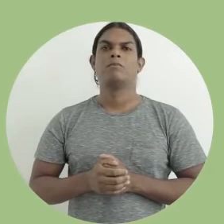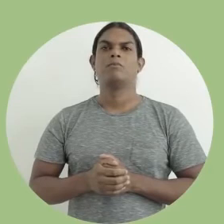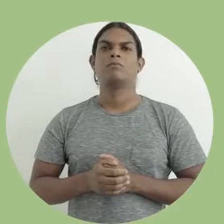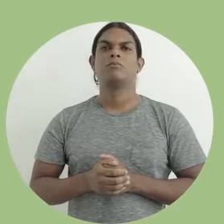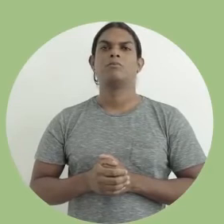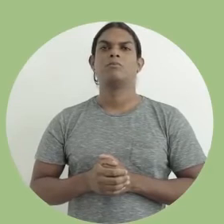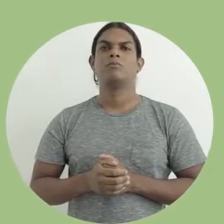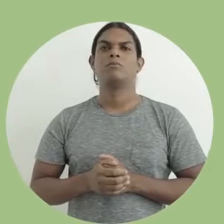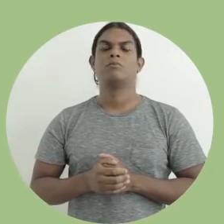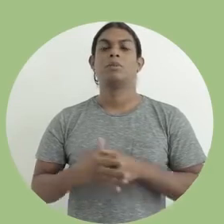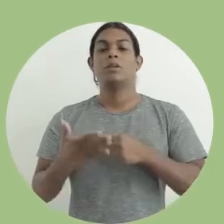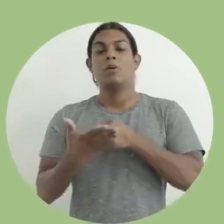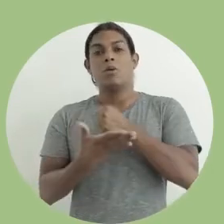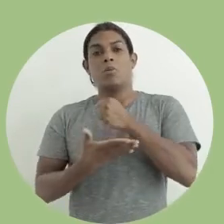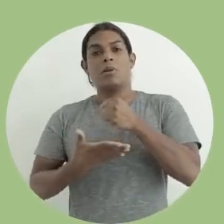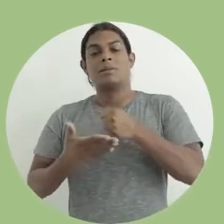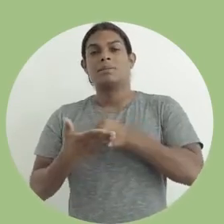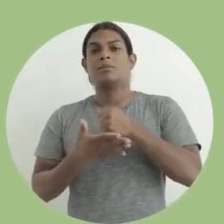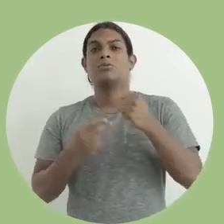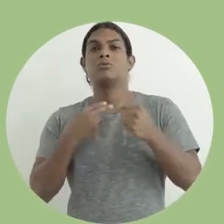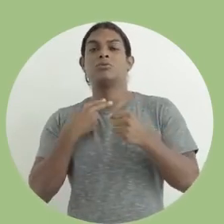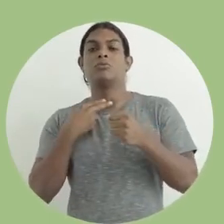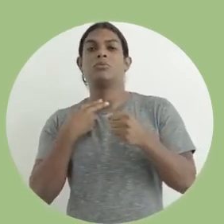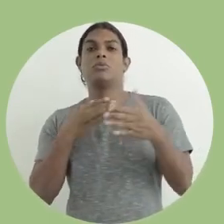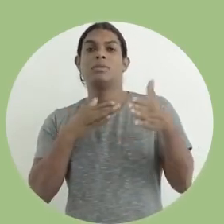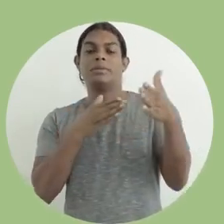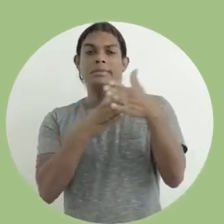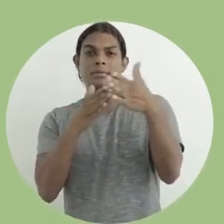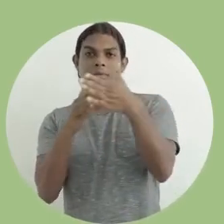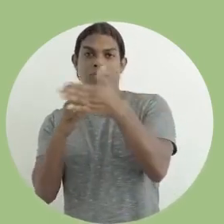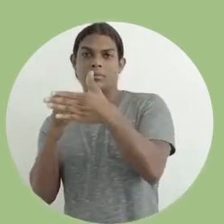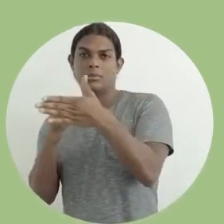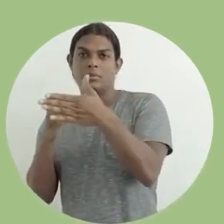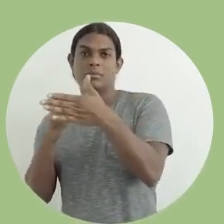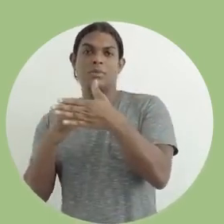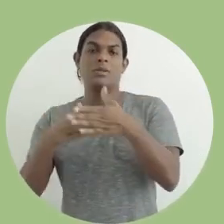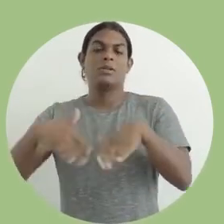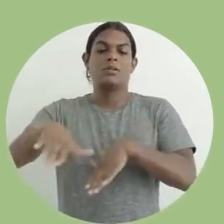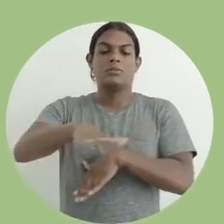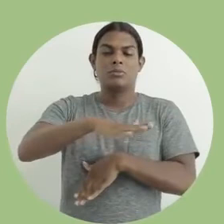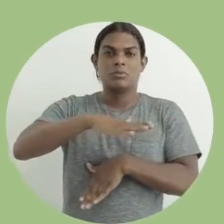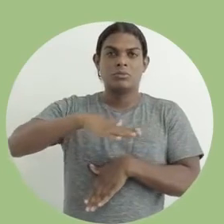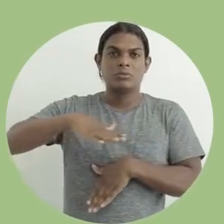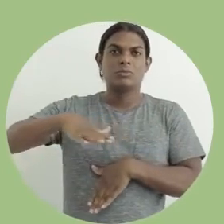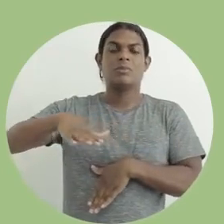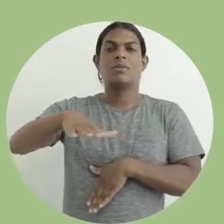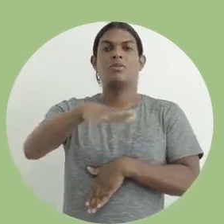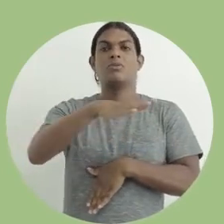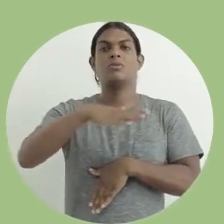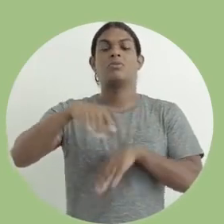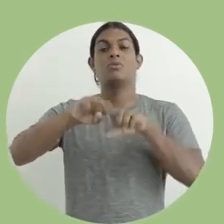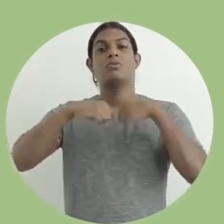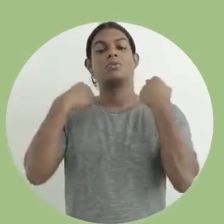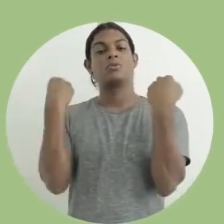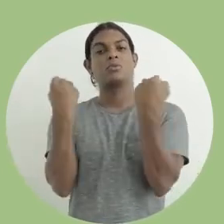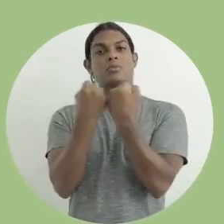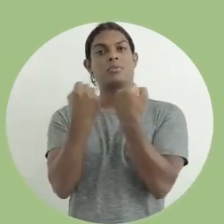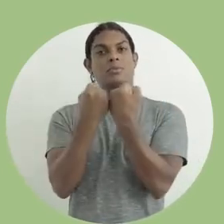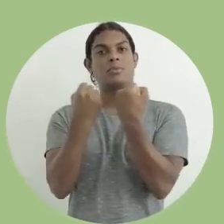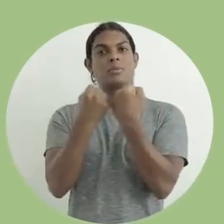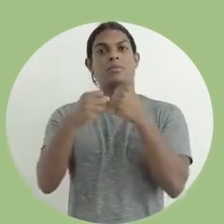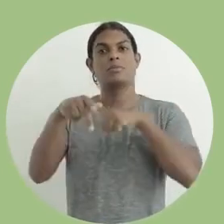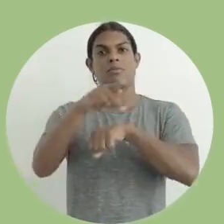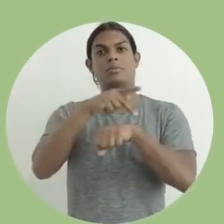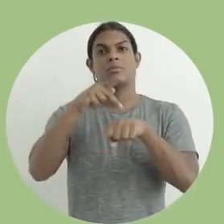princípios de não interferência, igualdade e benefício mútuo. O objetivo é que os países em desenvolvimento